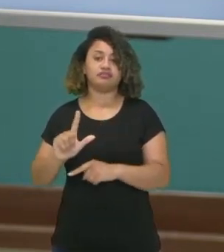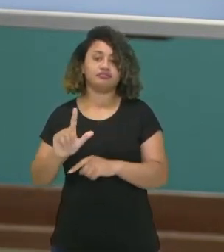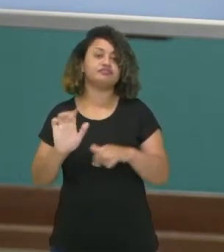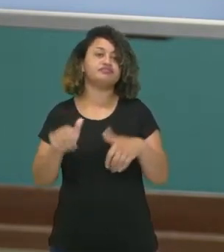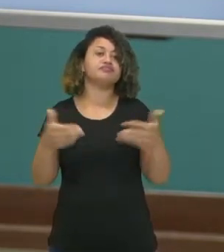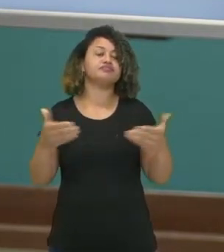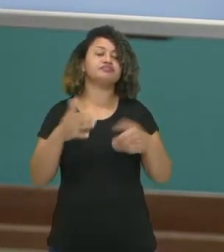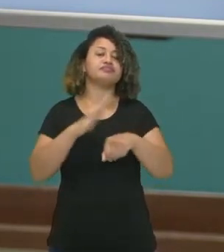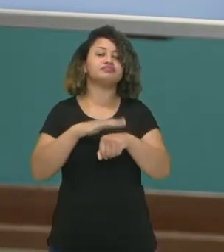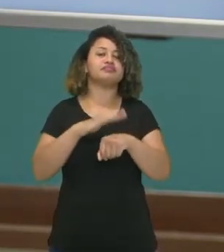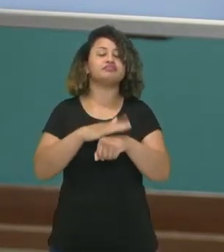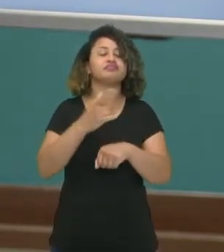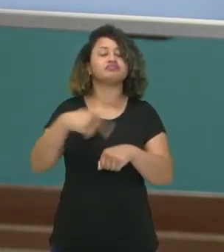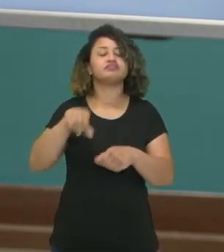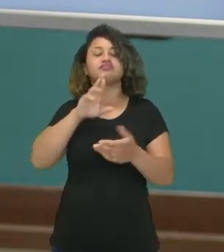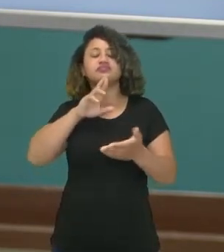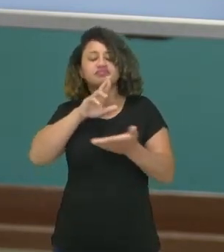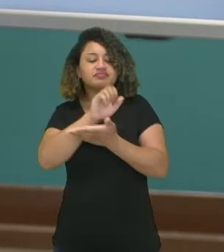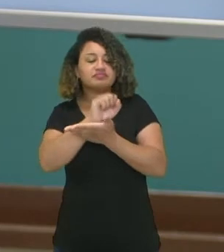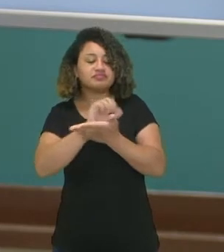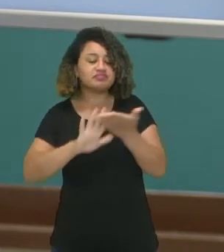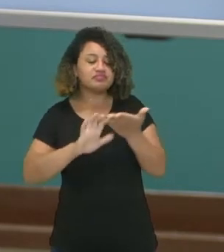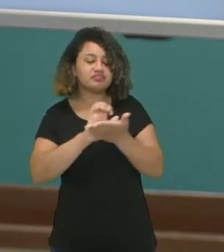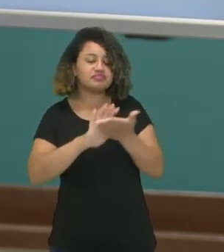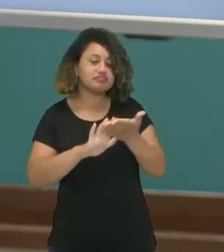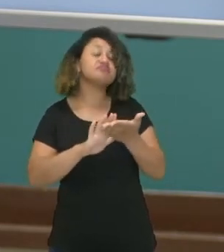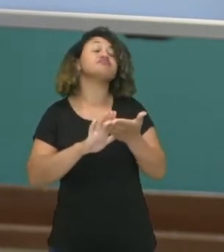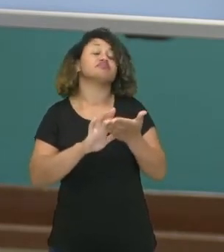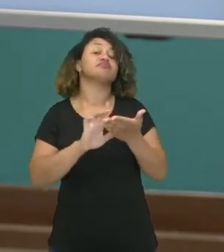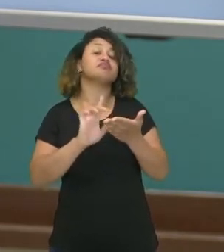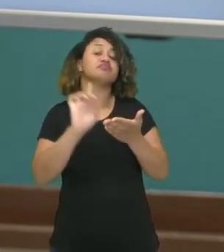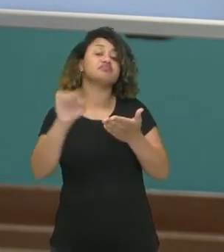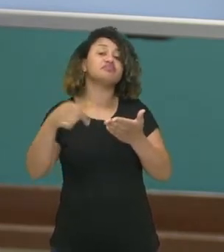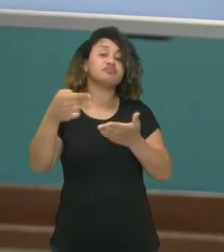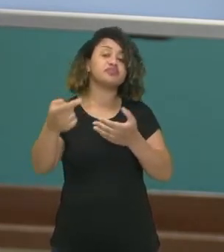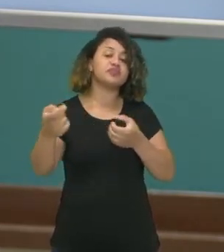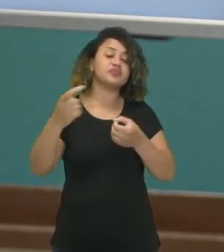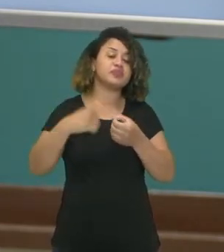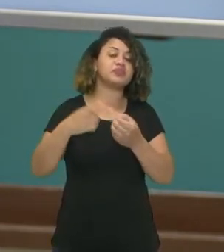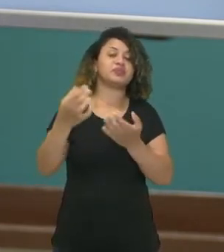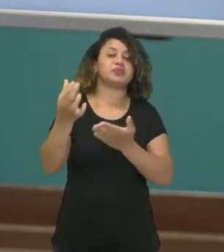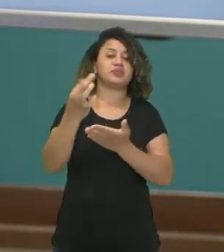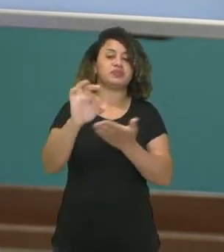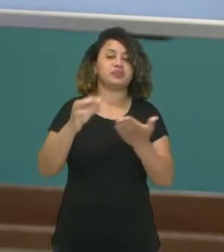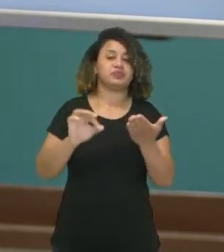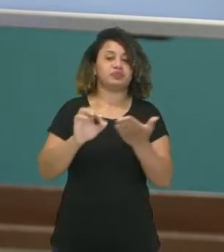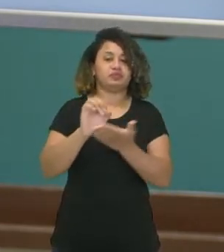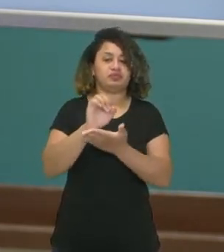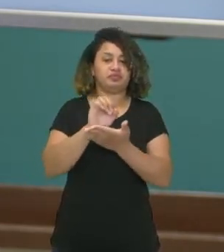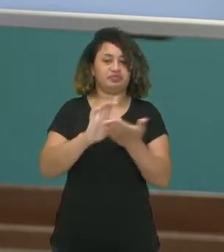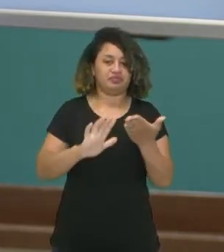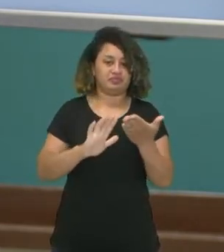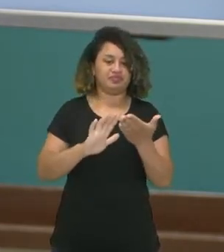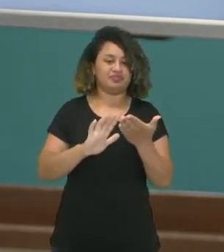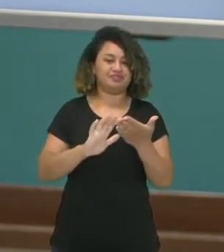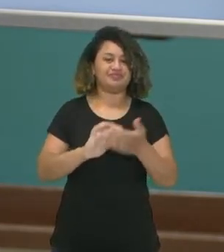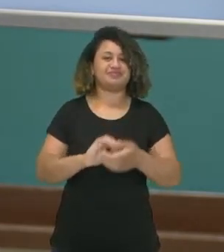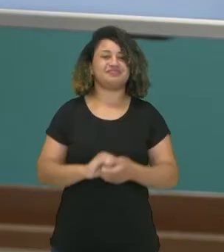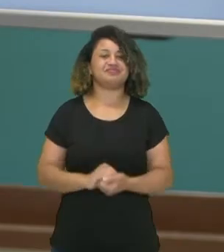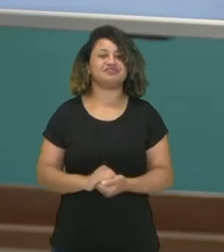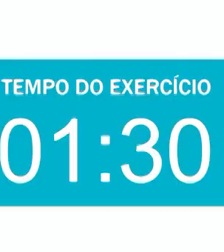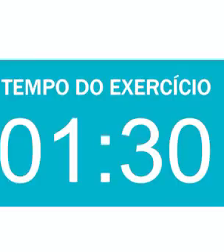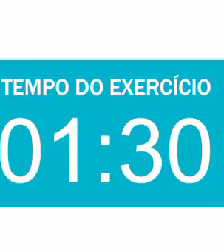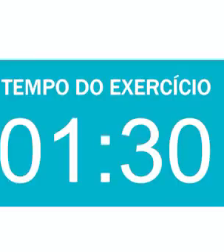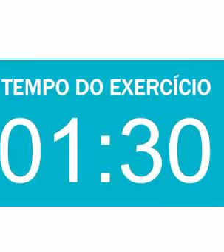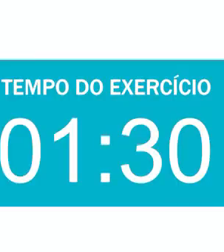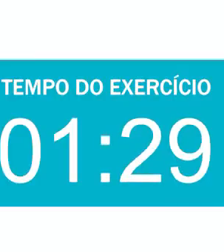vai dar um tempinho para vocês fazerem o praticando 1 e, na sequência, eu volto para fazer a correção com vocês.